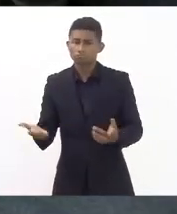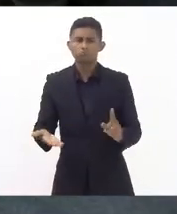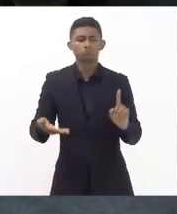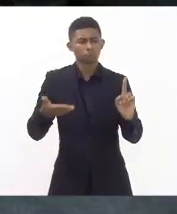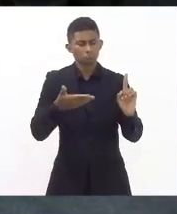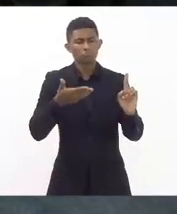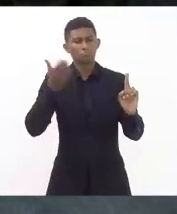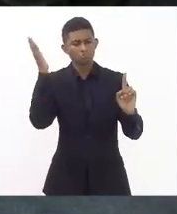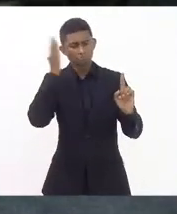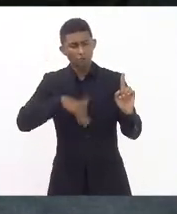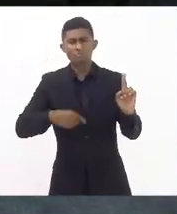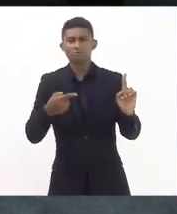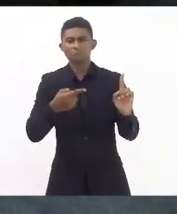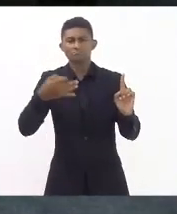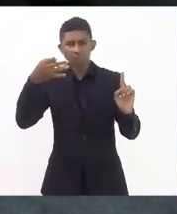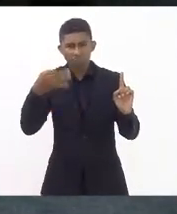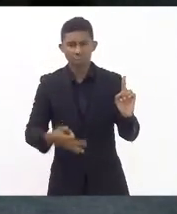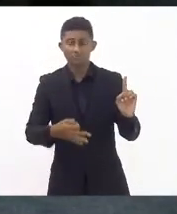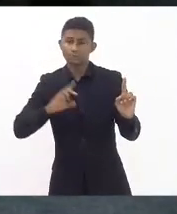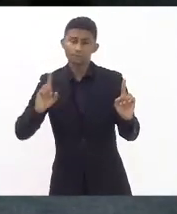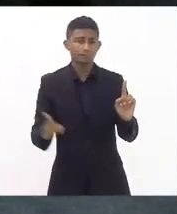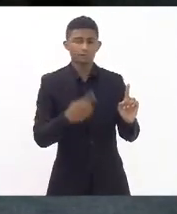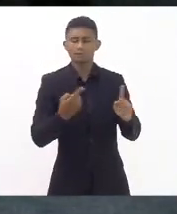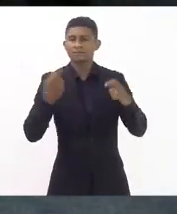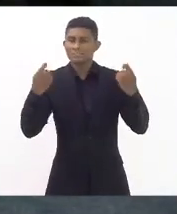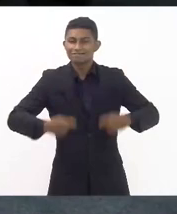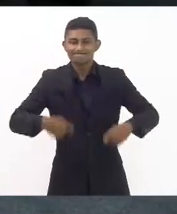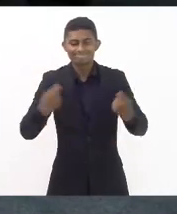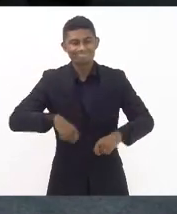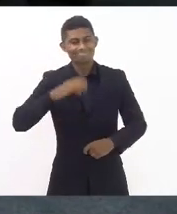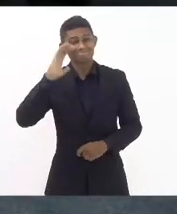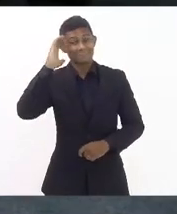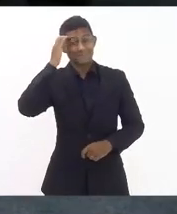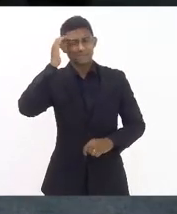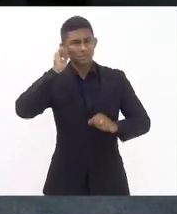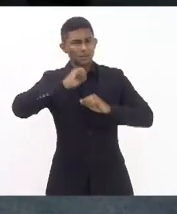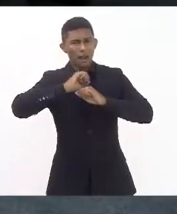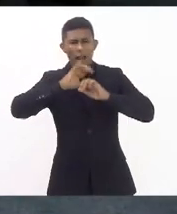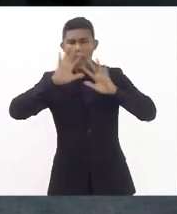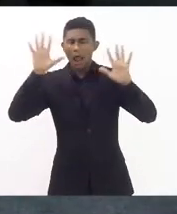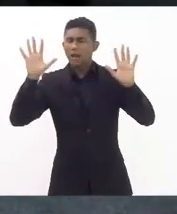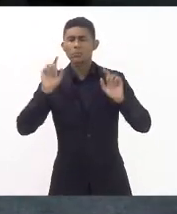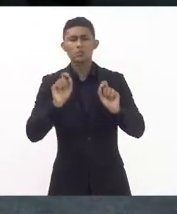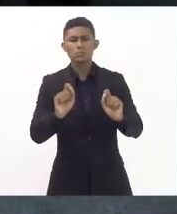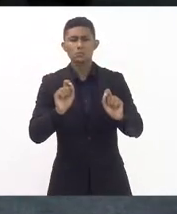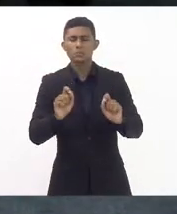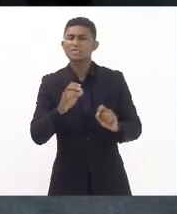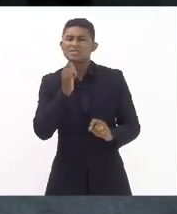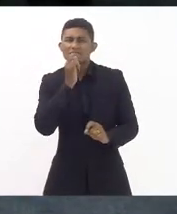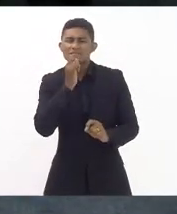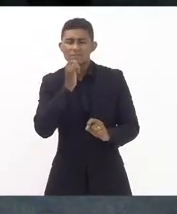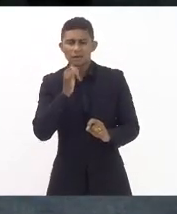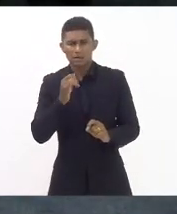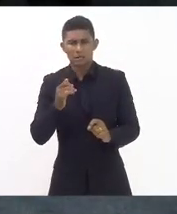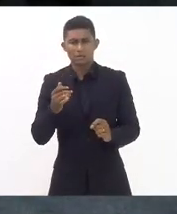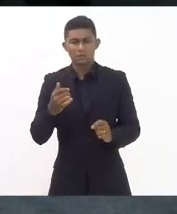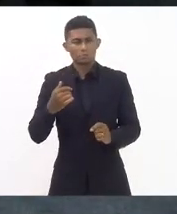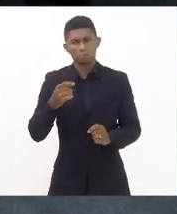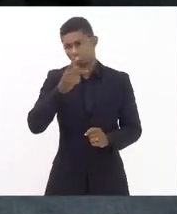empresariado brasileiro. Né? A gente precisa entender que ninguém vai longe, ninguém vai